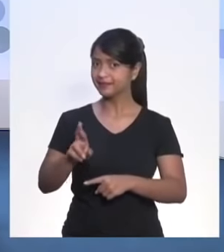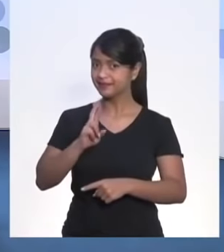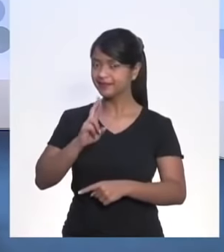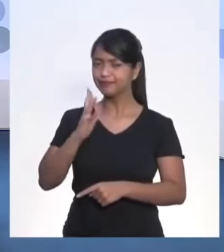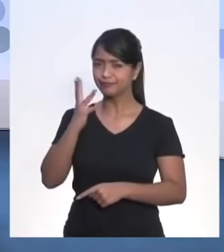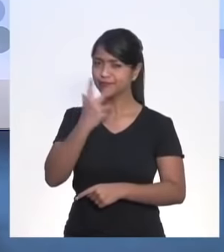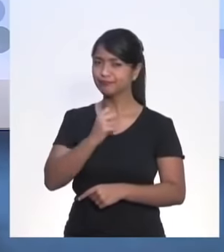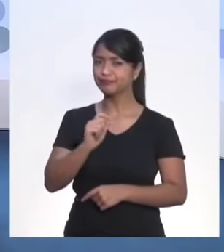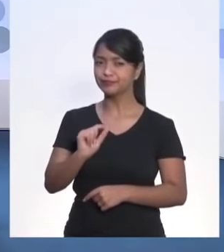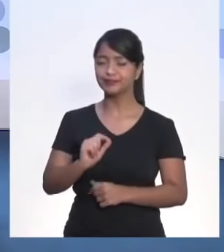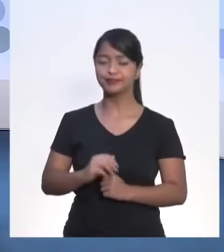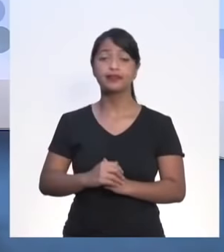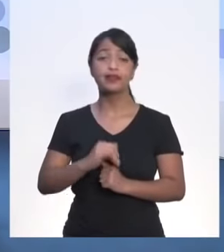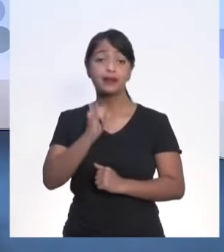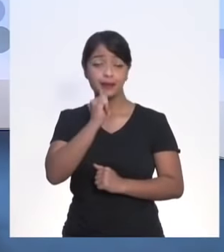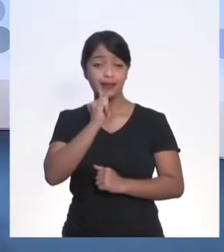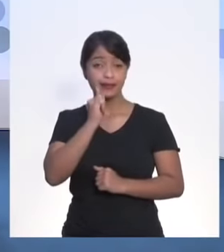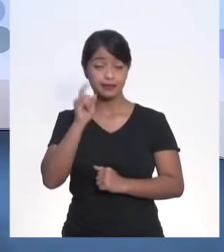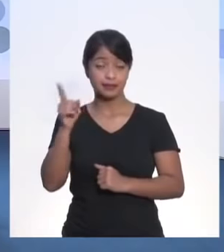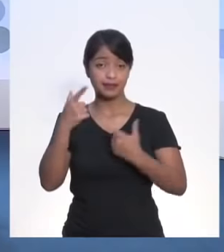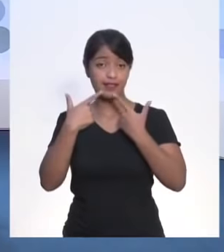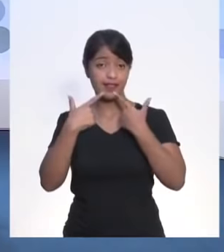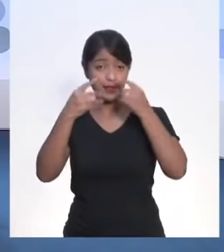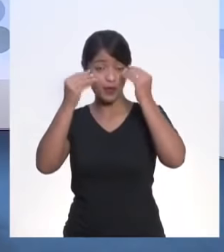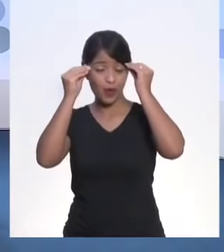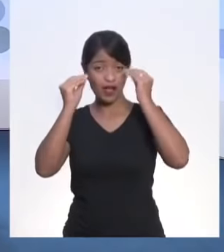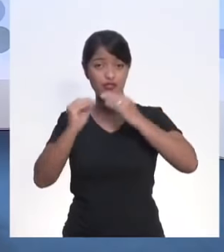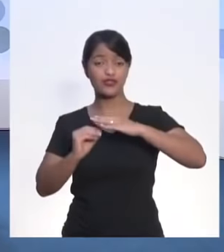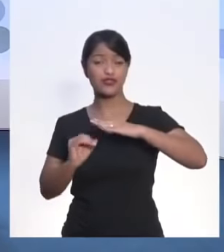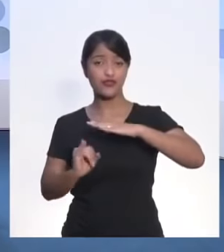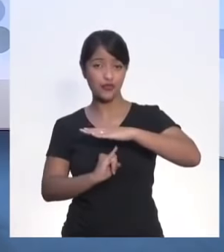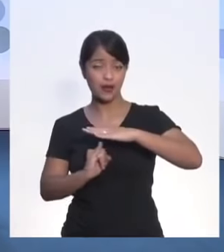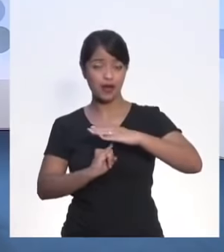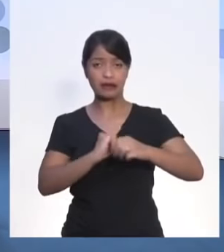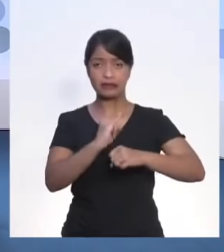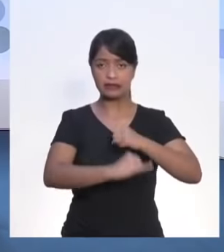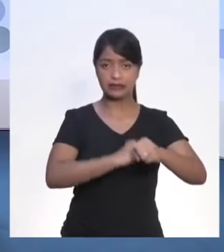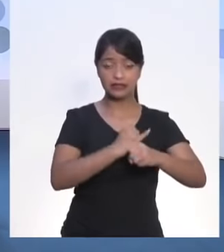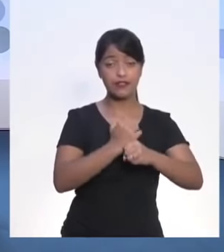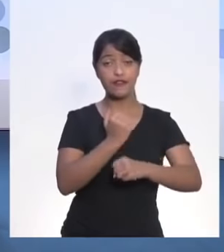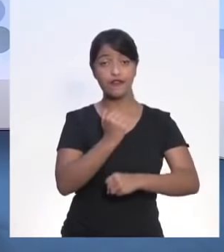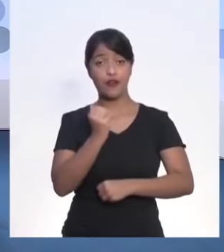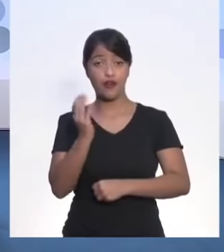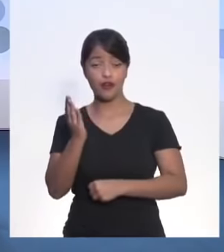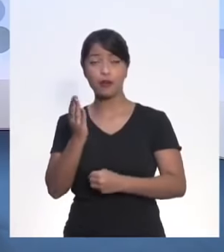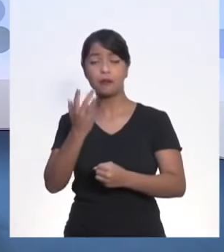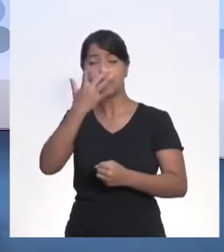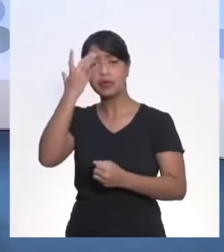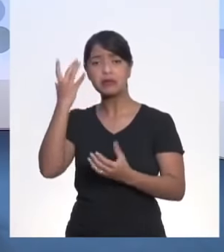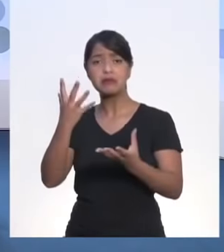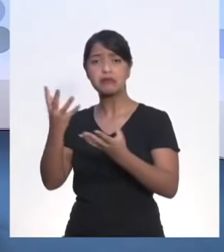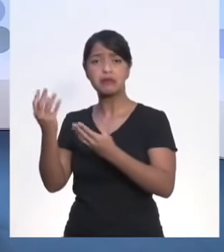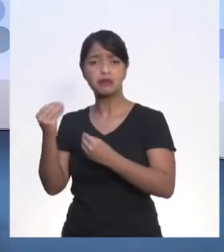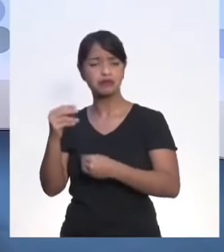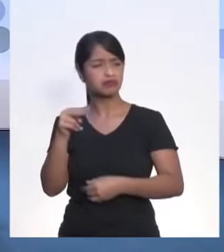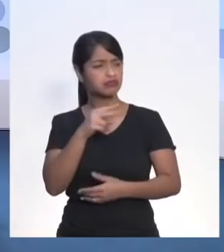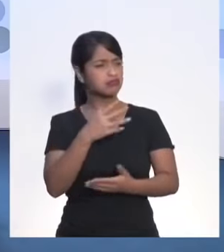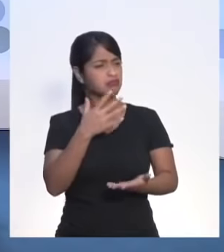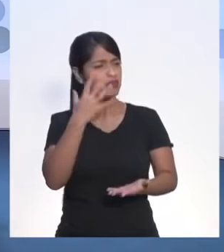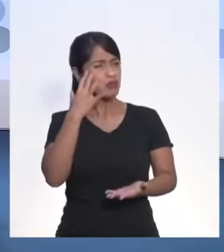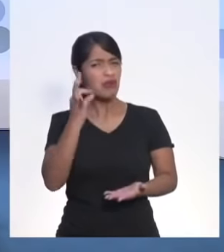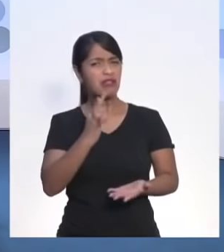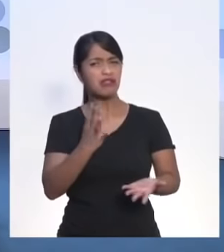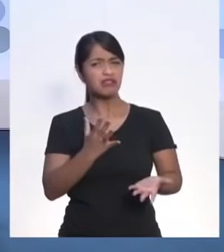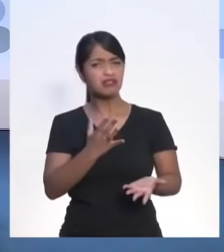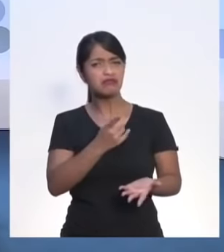Porque se você usar essa linguagem fora da internet, muitas pessoas não vão entender o que você está querendo passar. Então, sim,